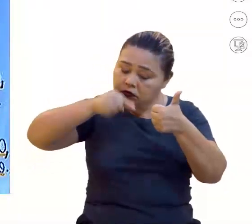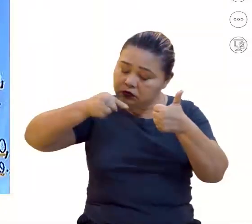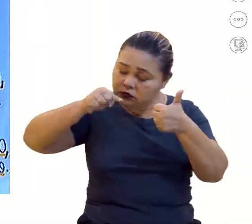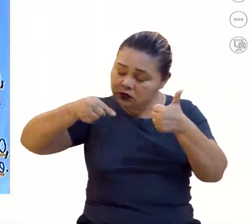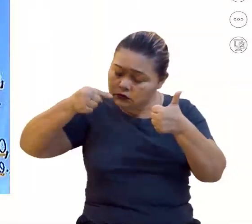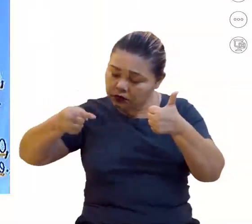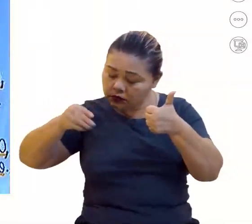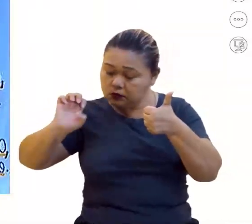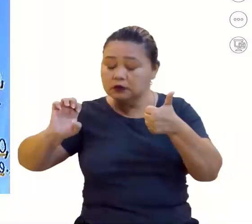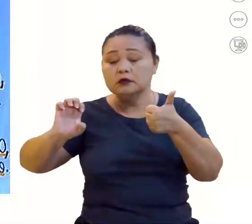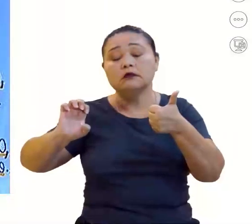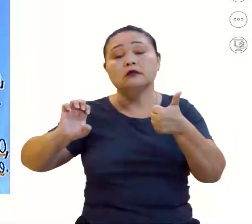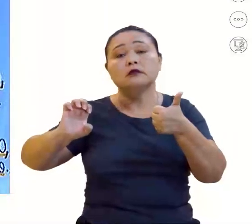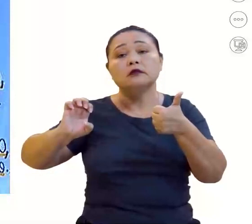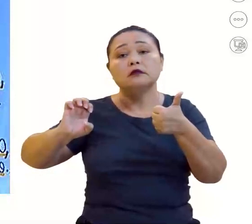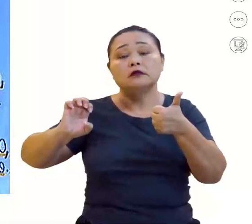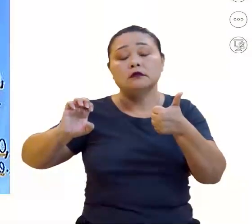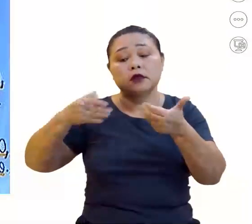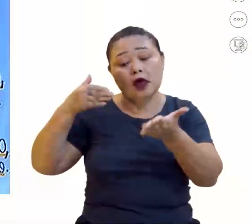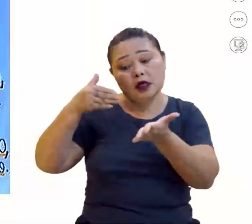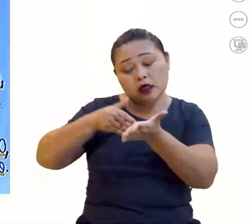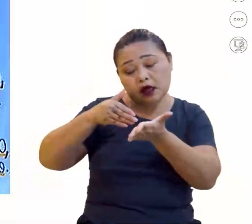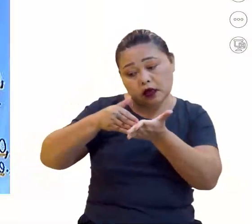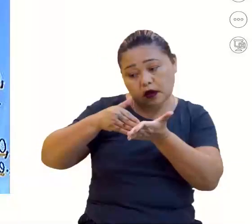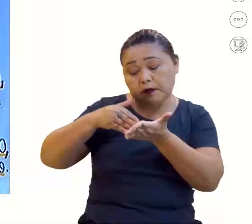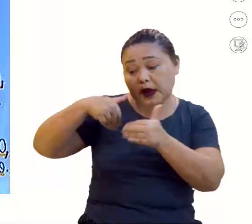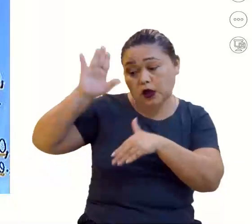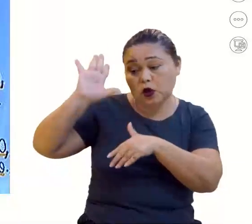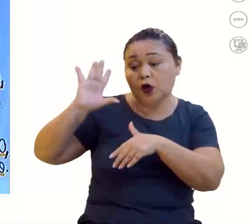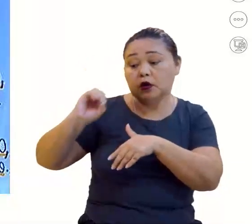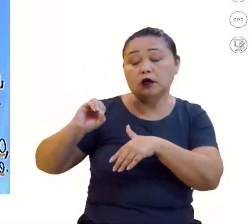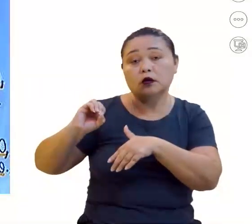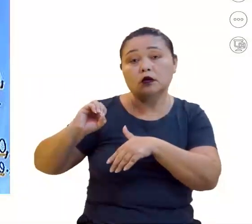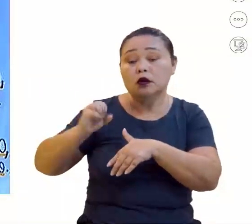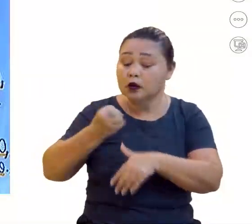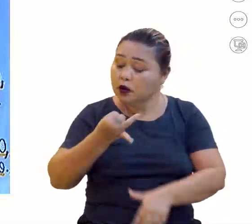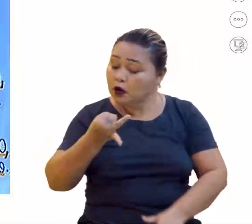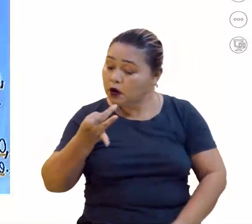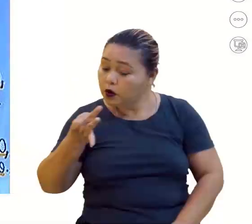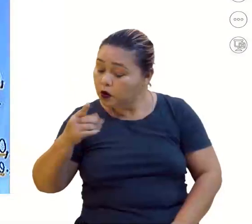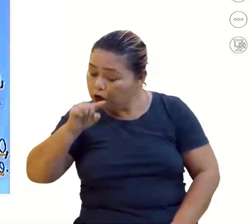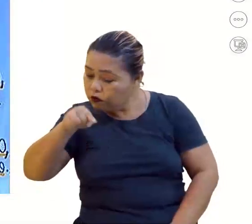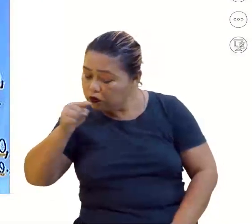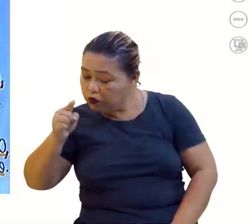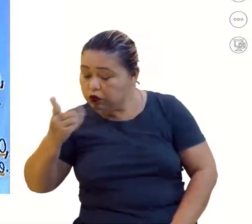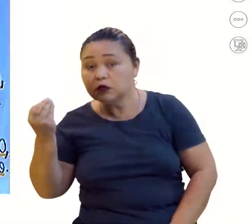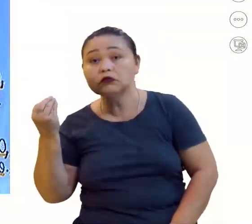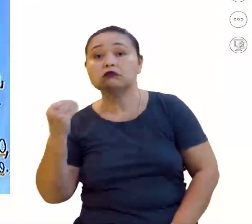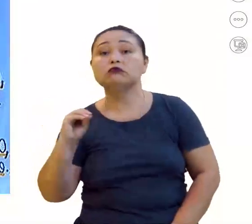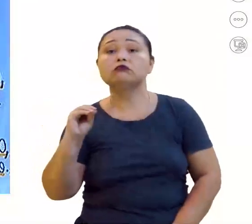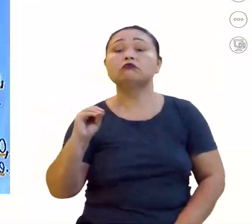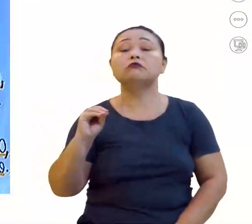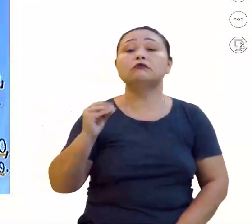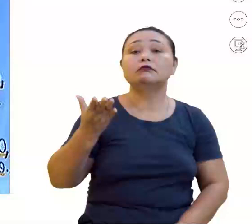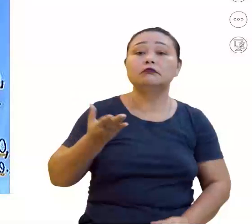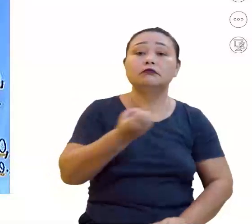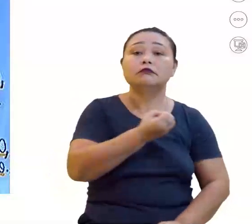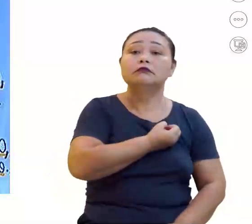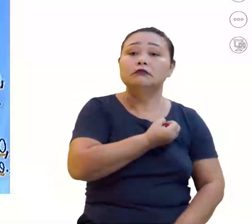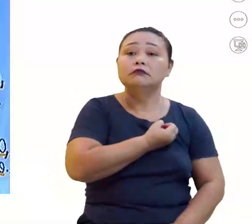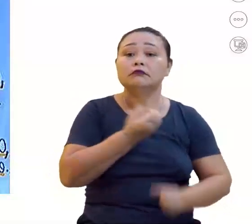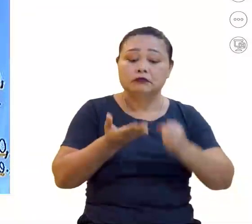a esquerda até o algarismo maior que 0, conta quantas casas a vírgula andou e coloca no expoente, né?